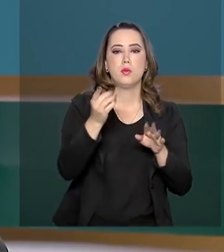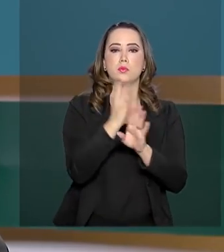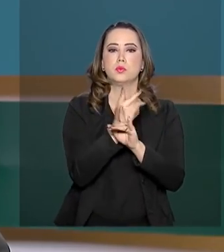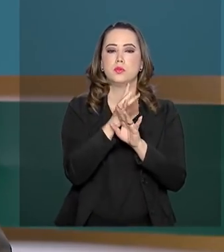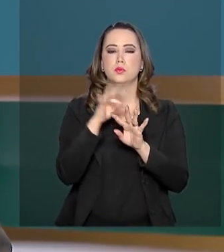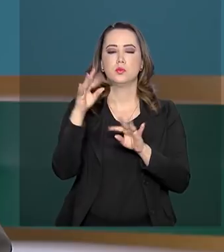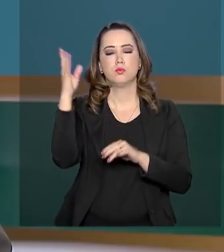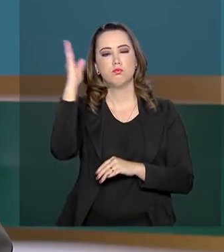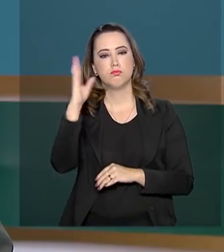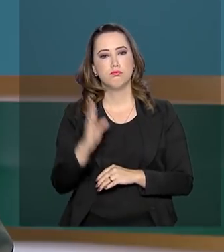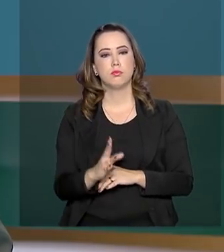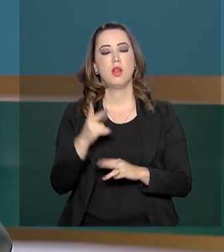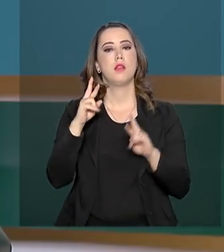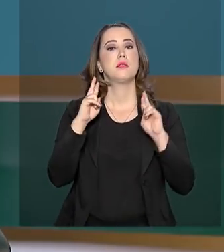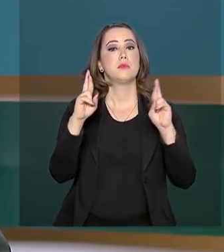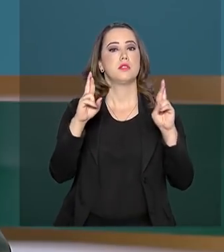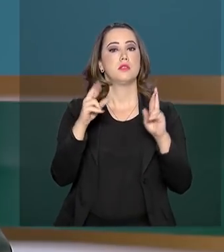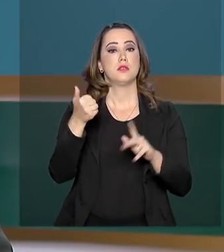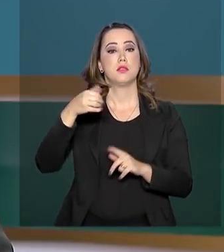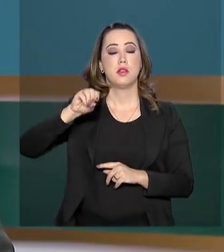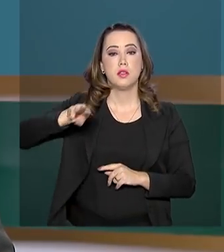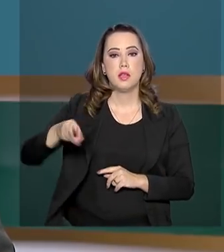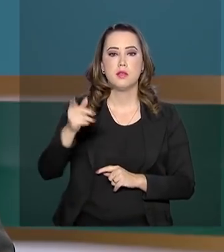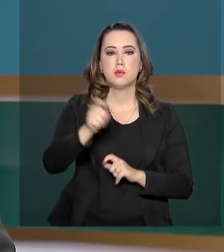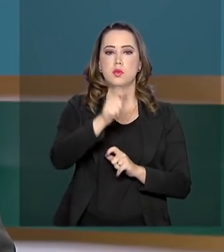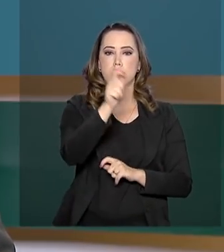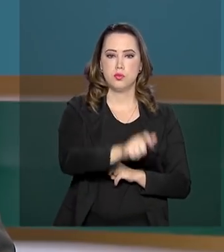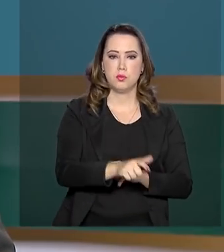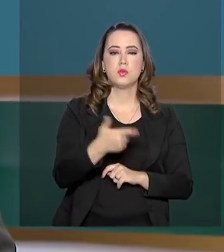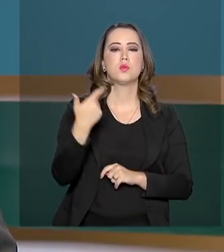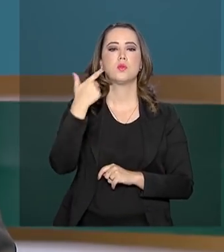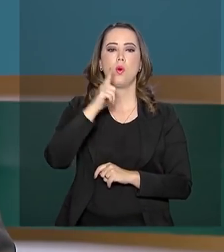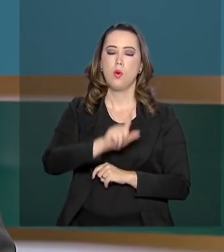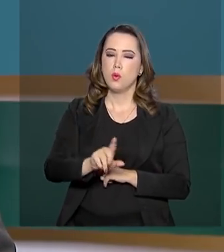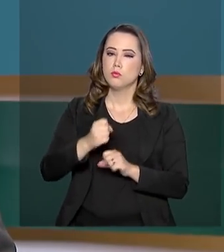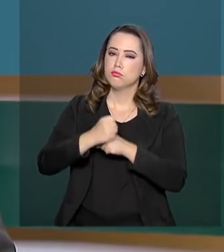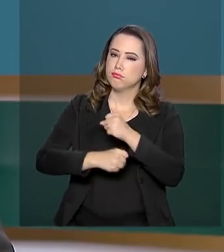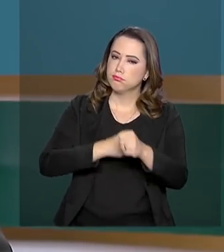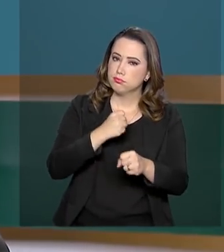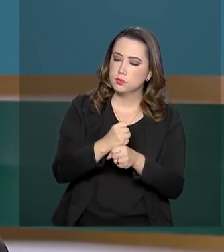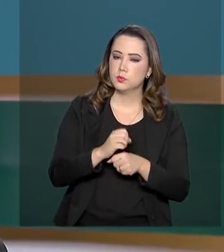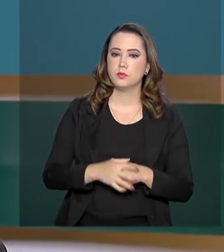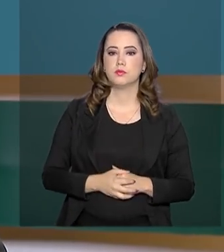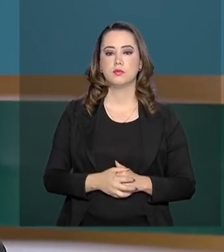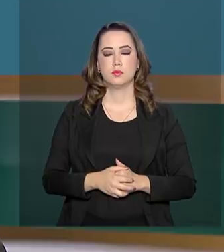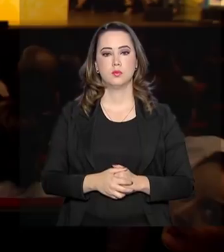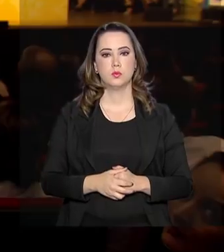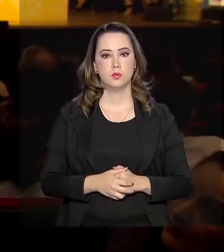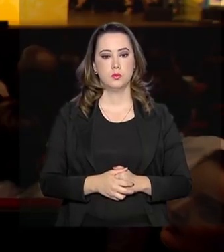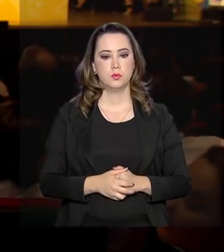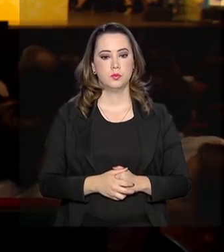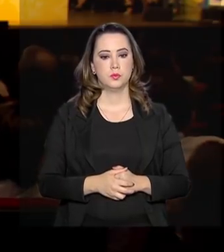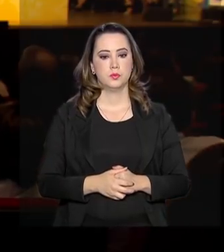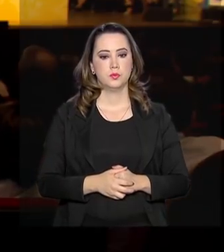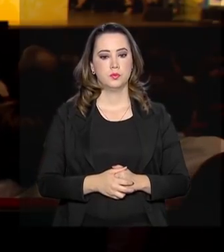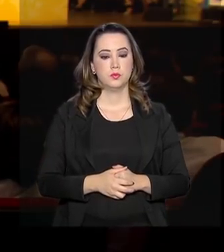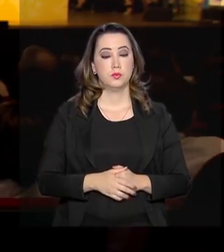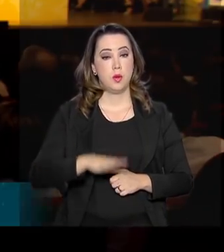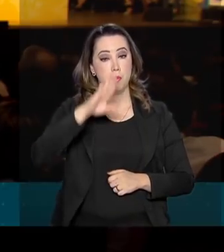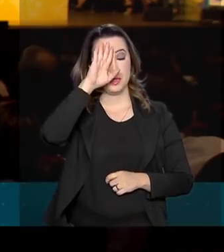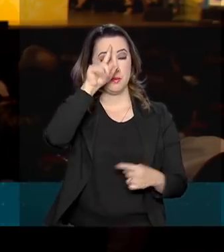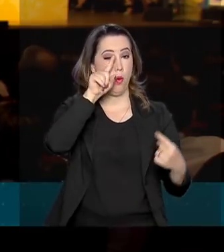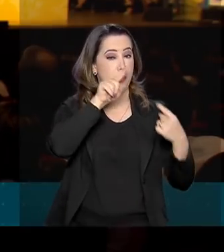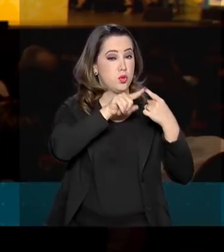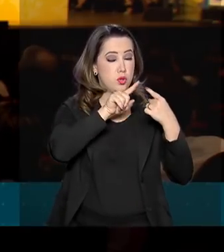o país. A expectativa é que 10 milhões de pessoas sejam beneficiadas nos próximos anos. O principal